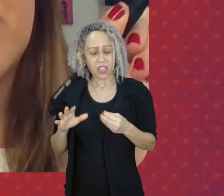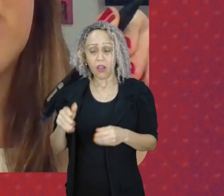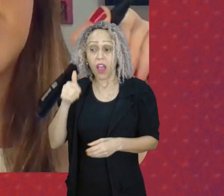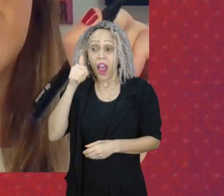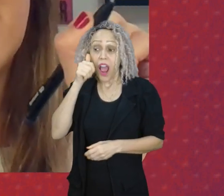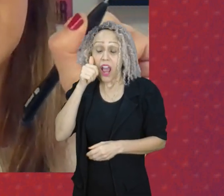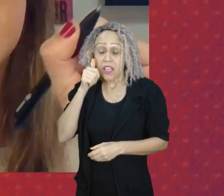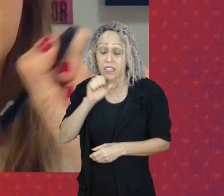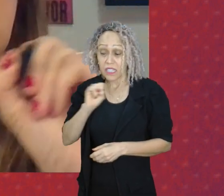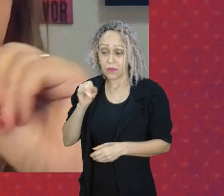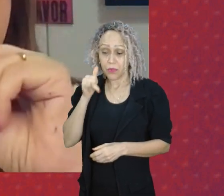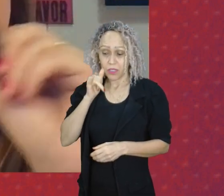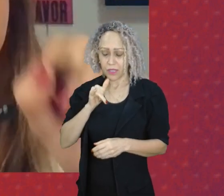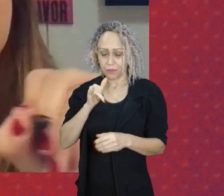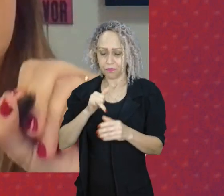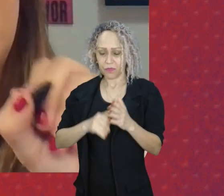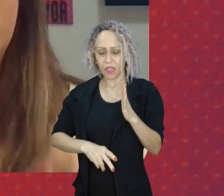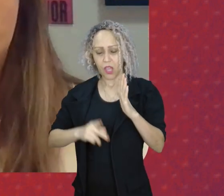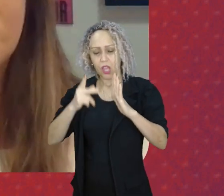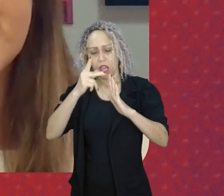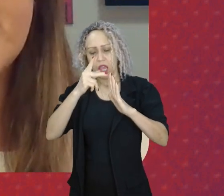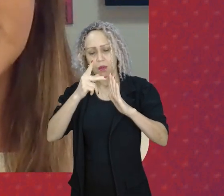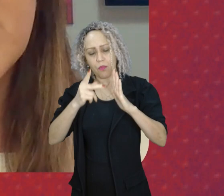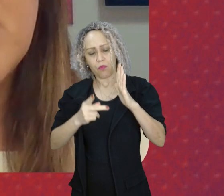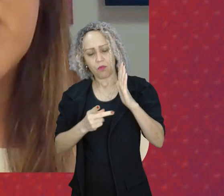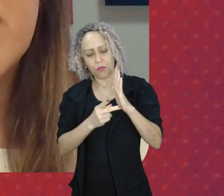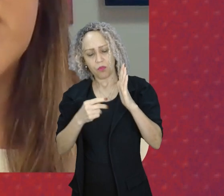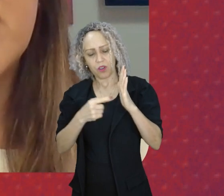palavra gênero. Então, tem várias simbologias aí